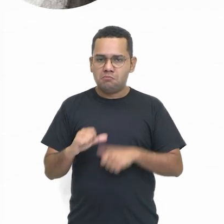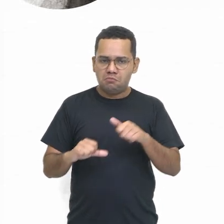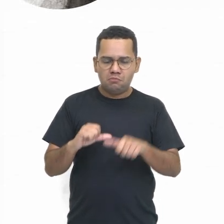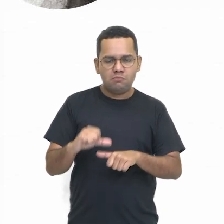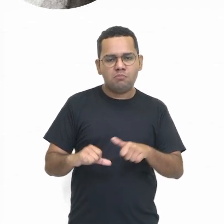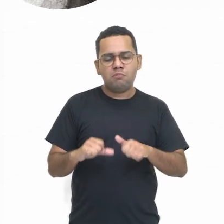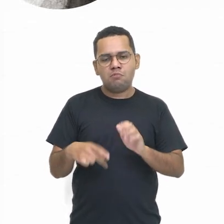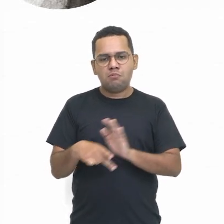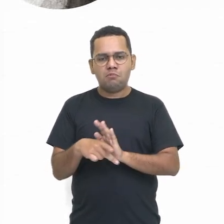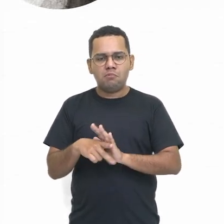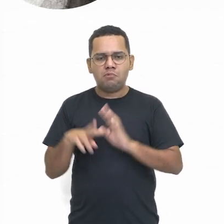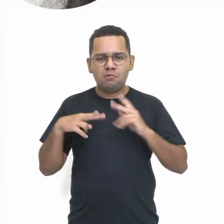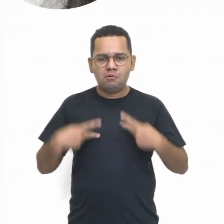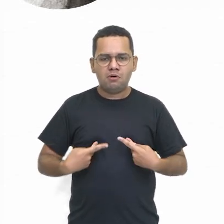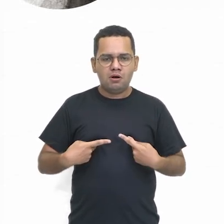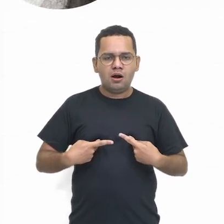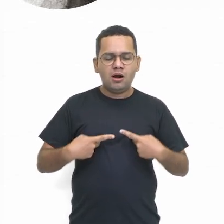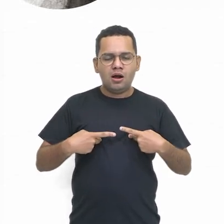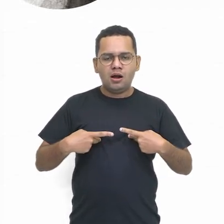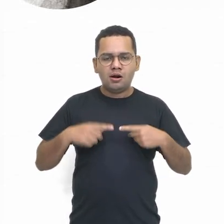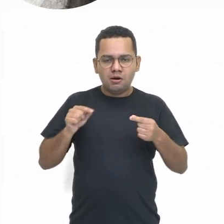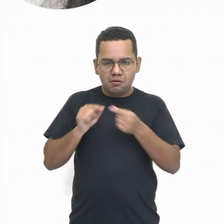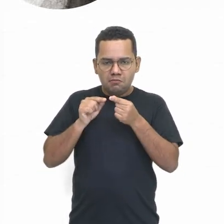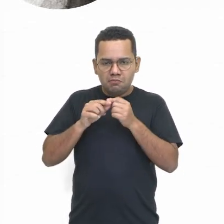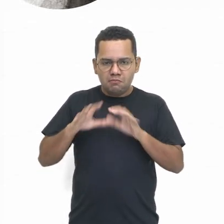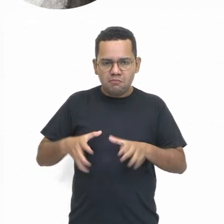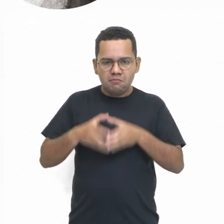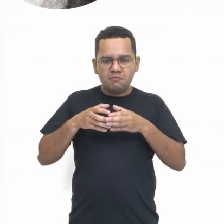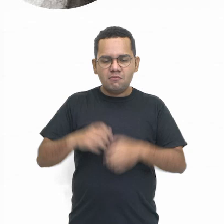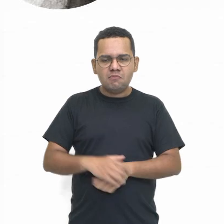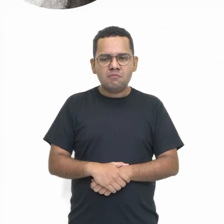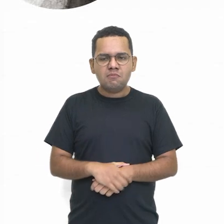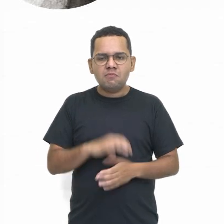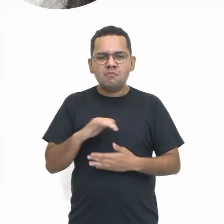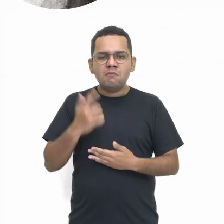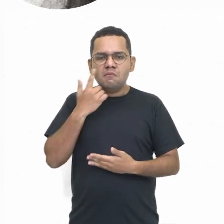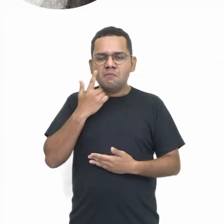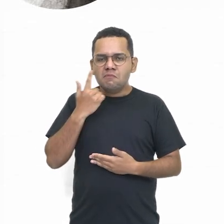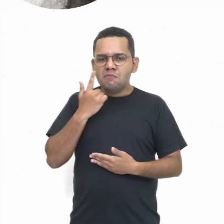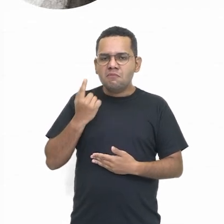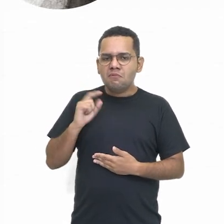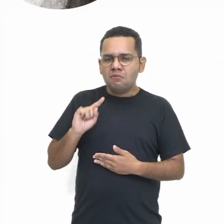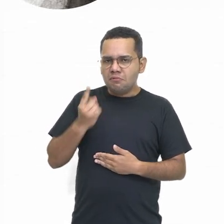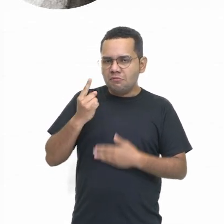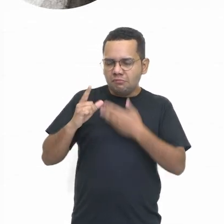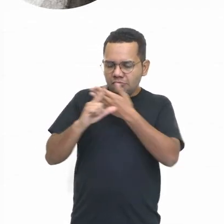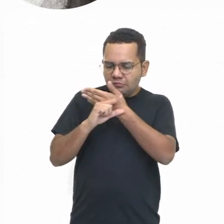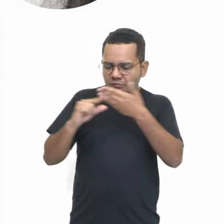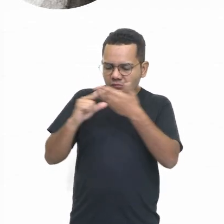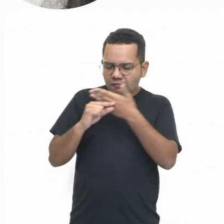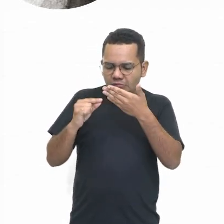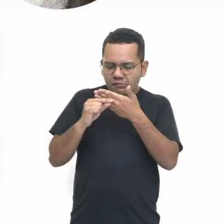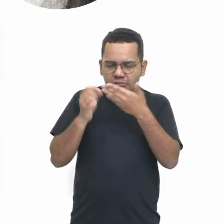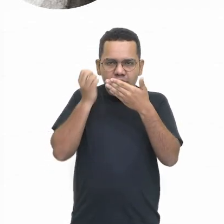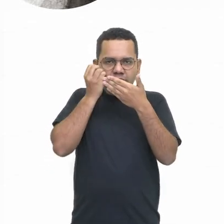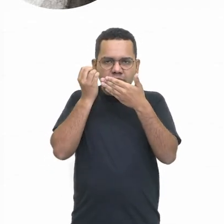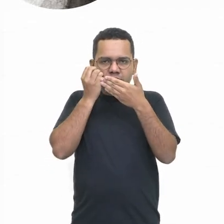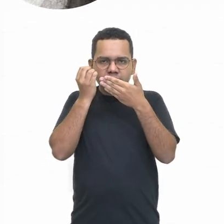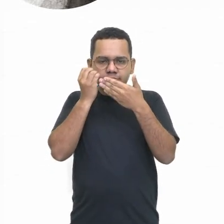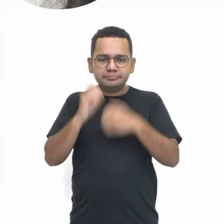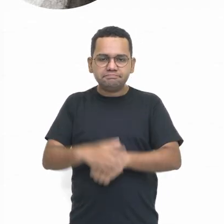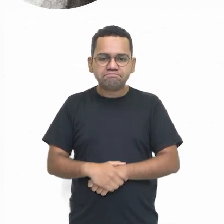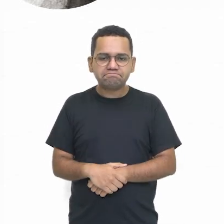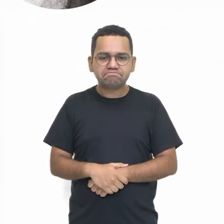e diferenciou como espécie, certo? E o primeiro a falar sobre a evolução humana, né, e a